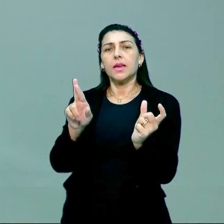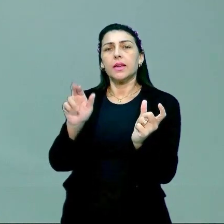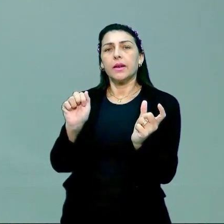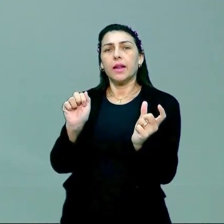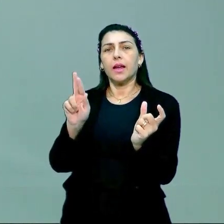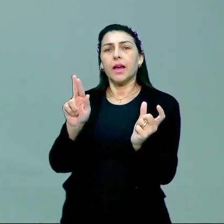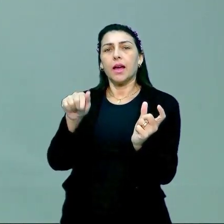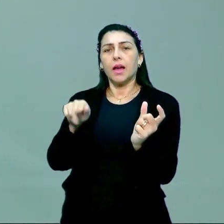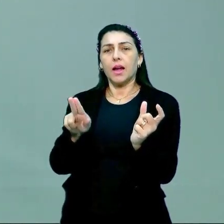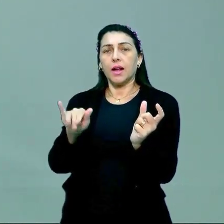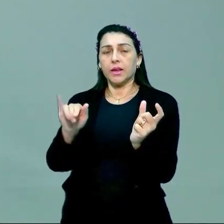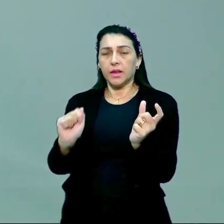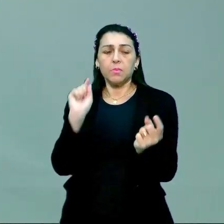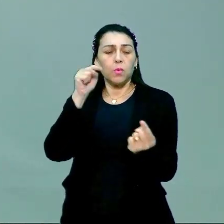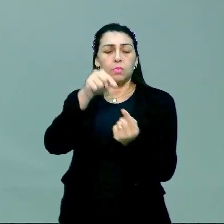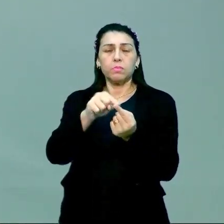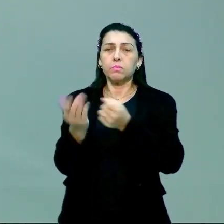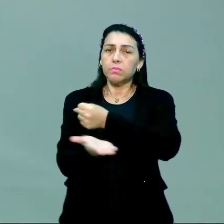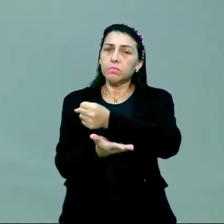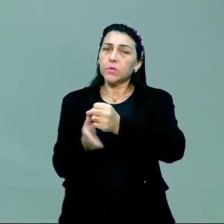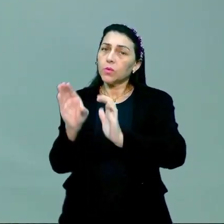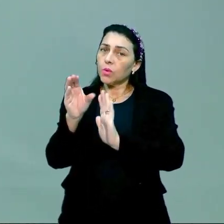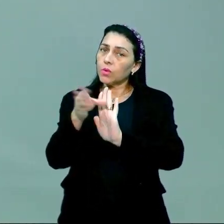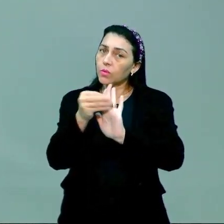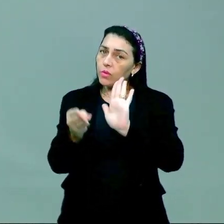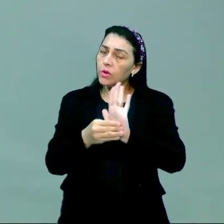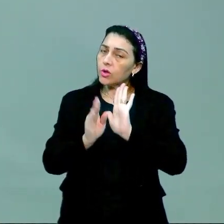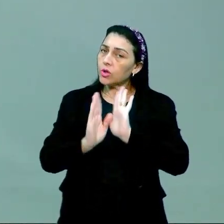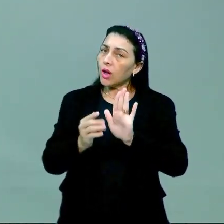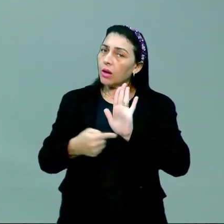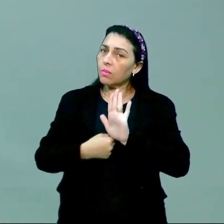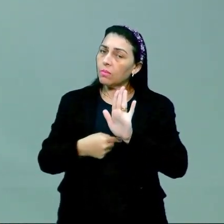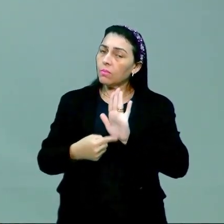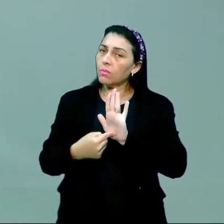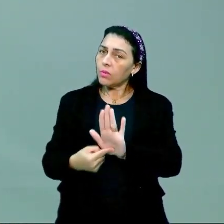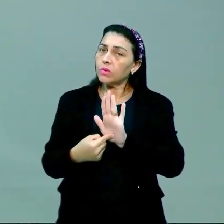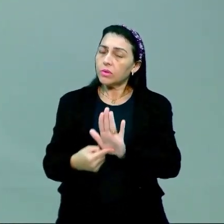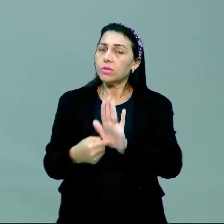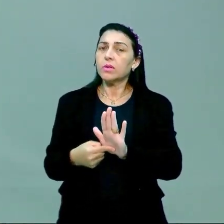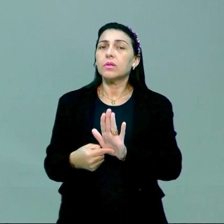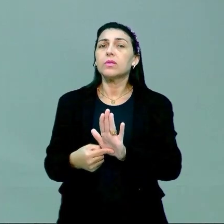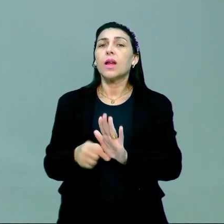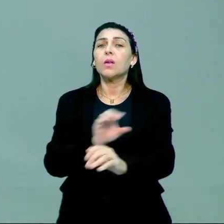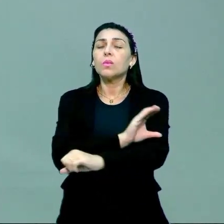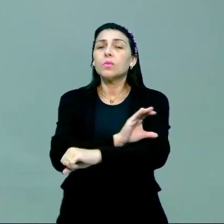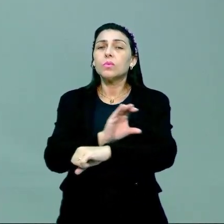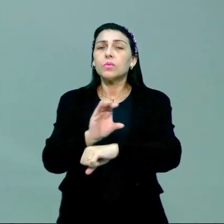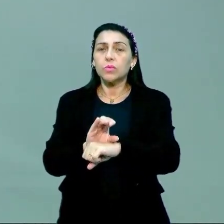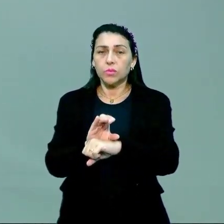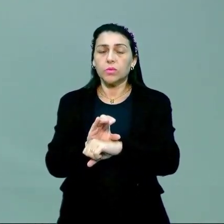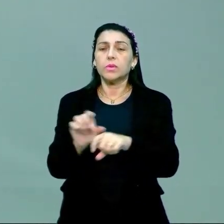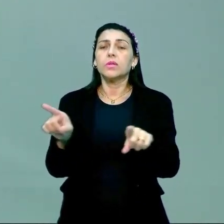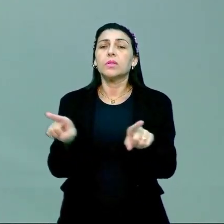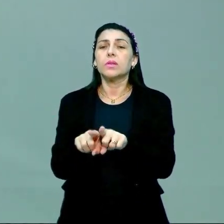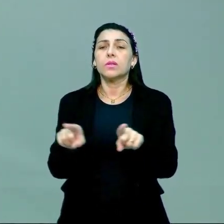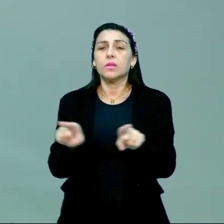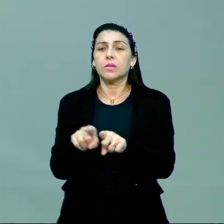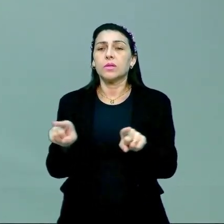objetivo do nosso conteúdo, já que nós estamos abordando a questão da cultura e a questão